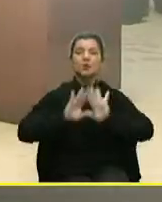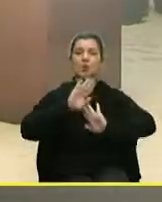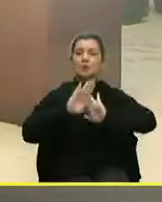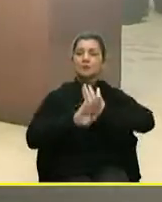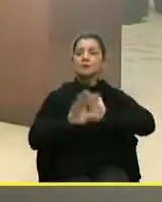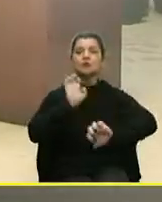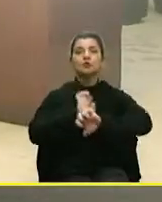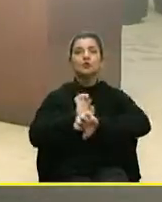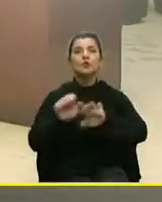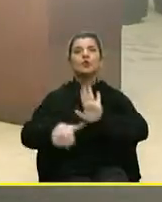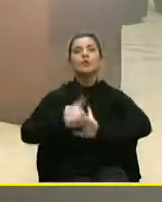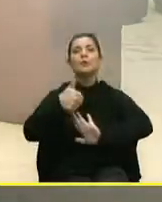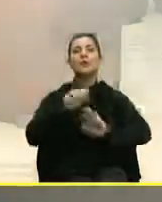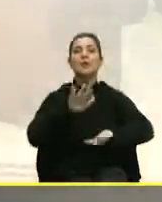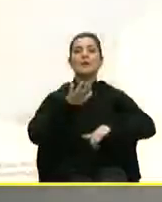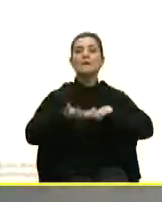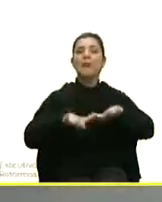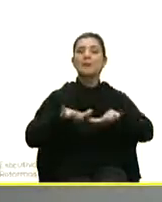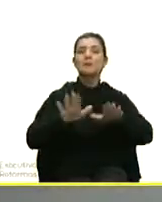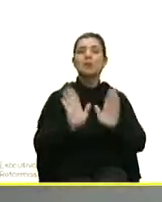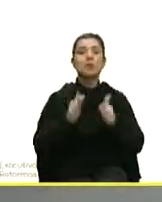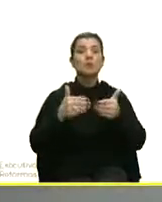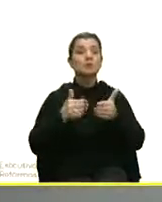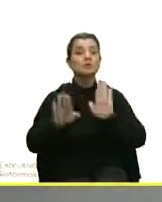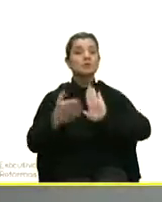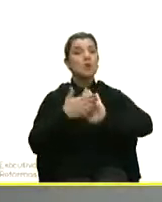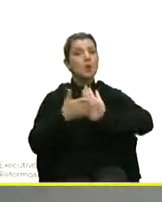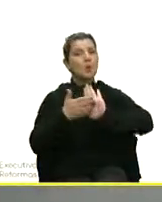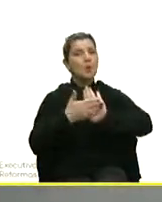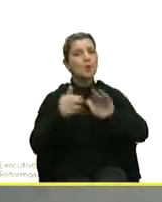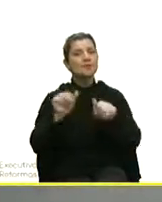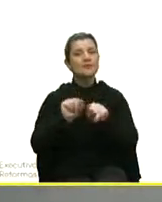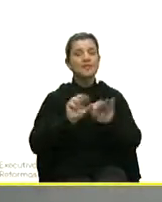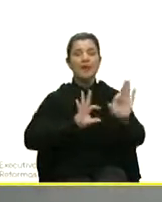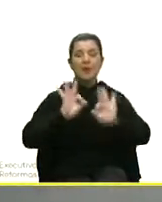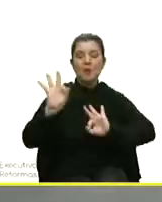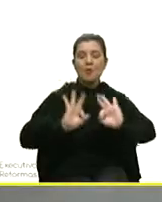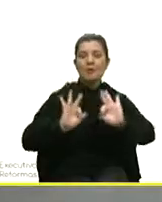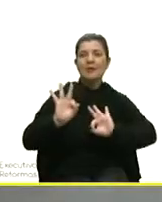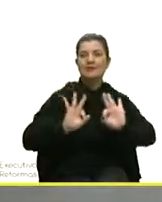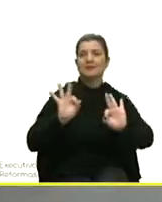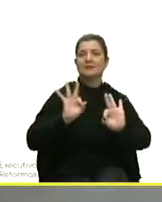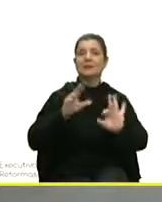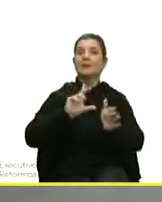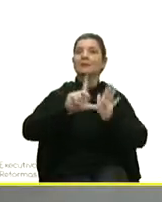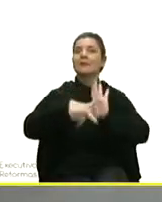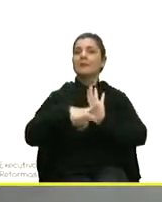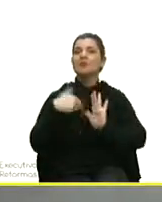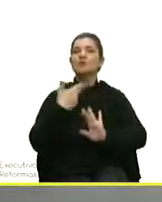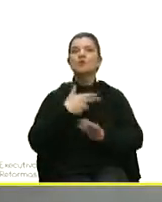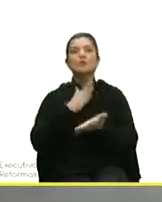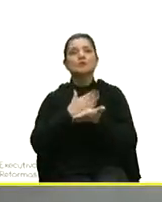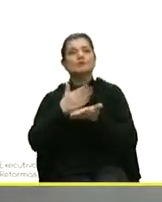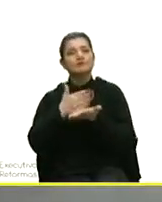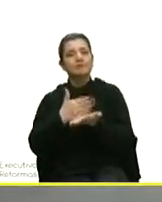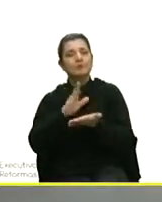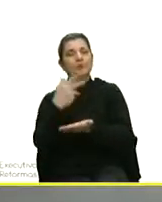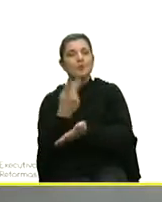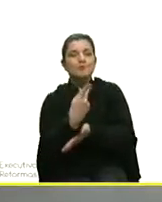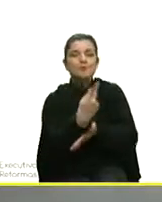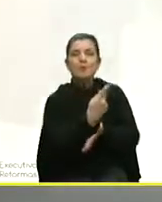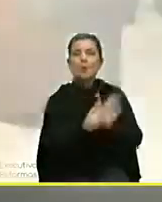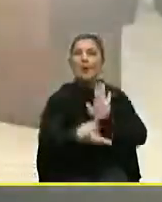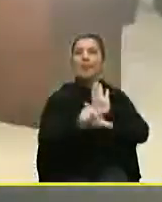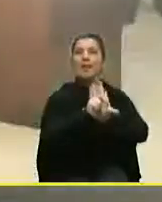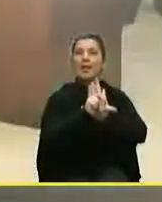e o primeiro passo que a comissão se propôs a fazer era de organizar elas para que depois possamos começar a buscar